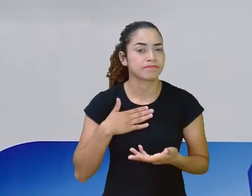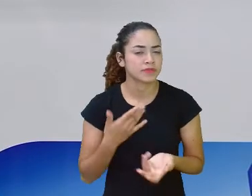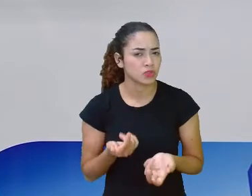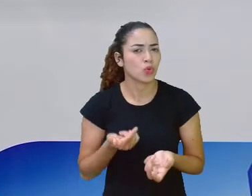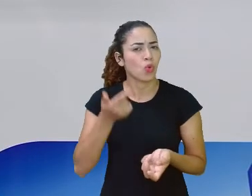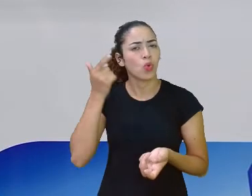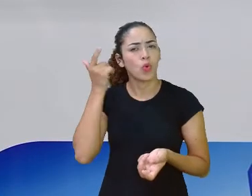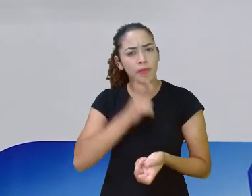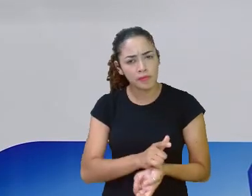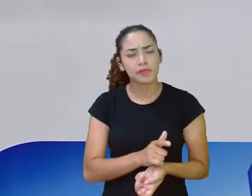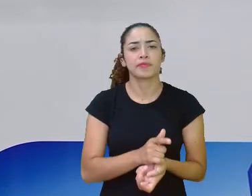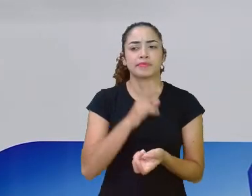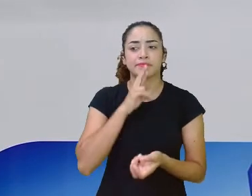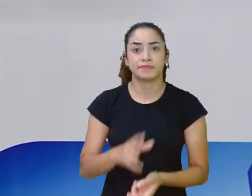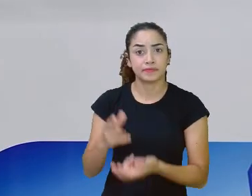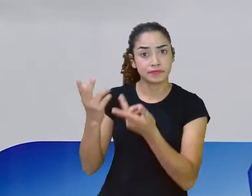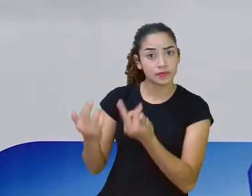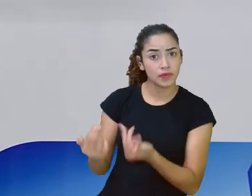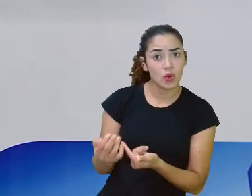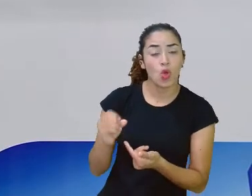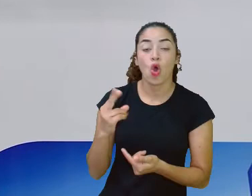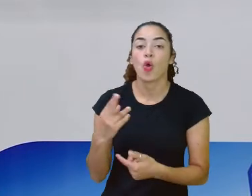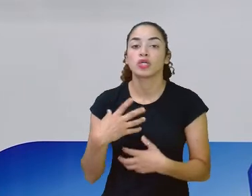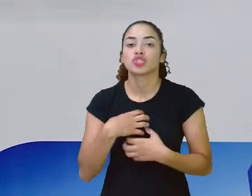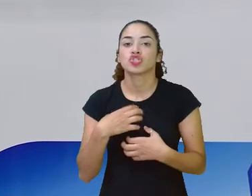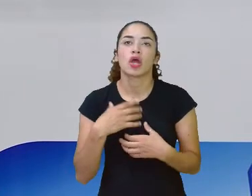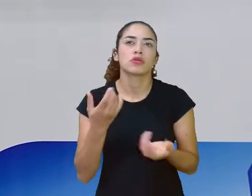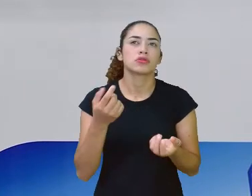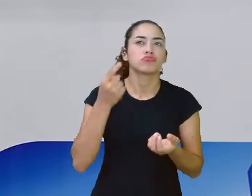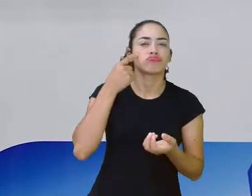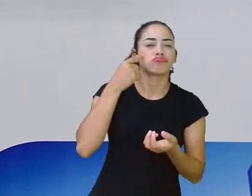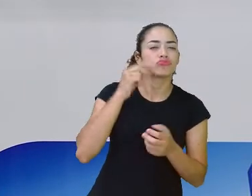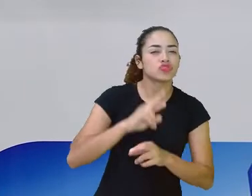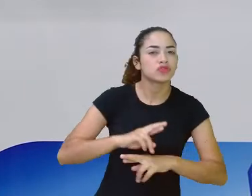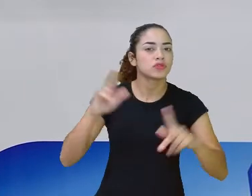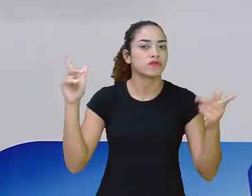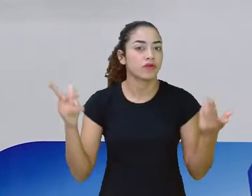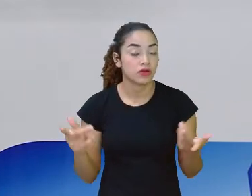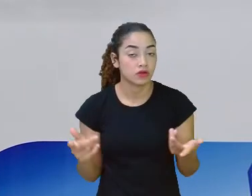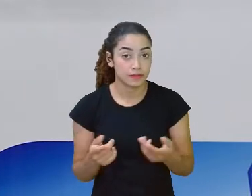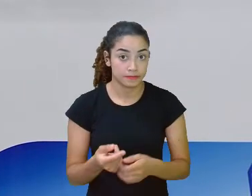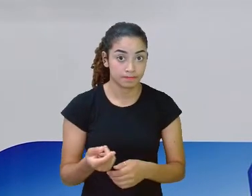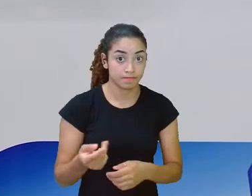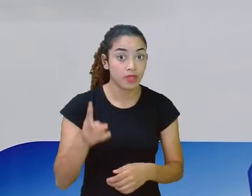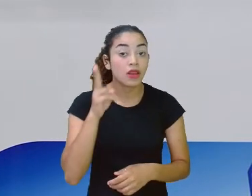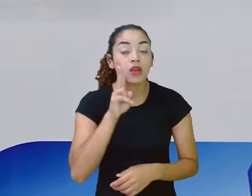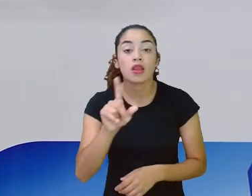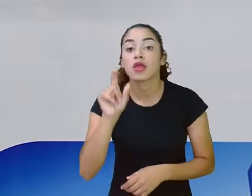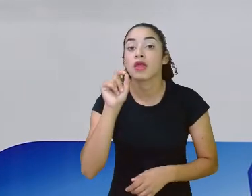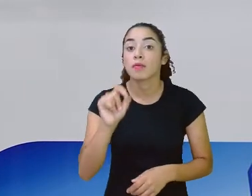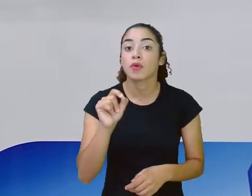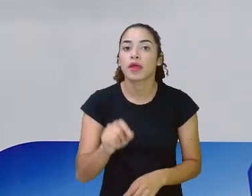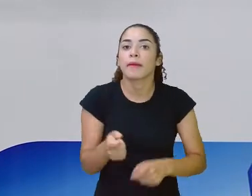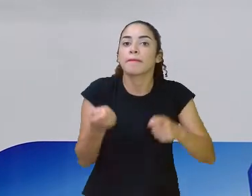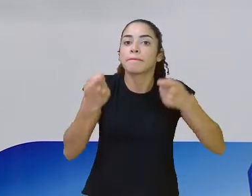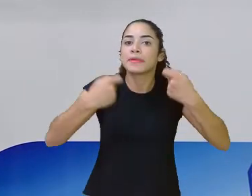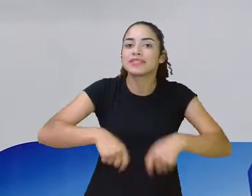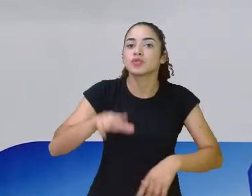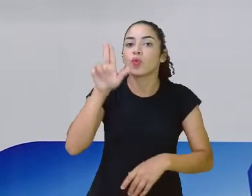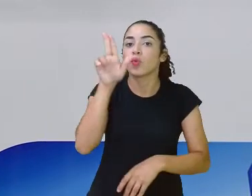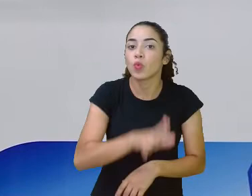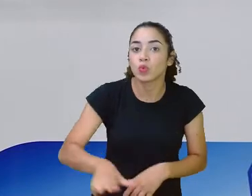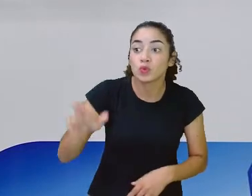chegou também a essa resposta ou você pensou diferente? Lembrando que tem que utilizar a menor